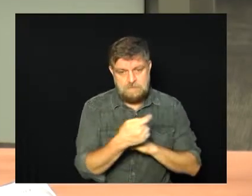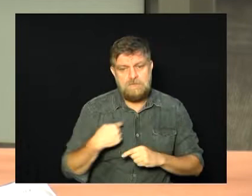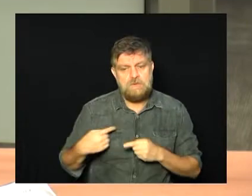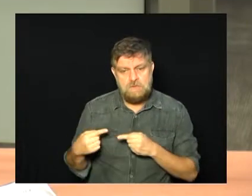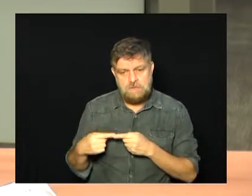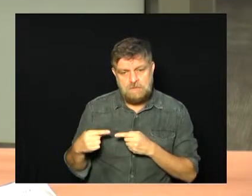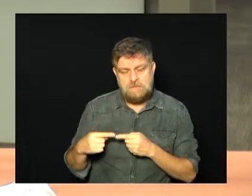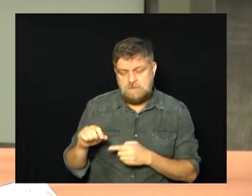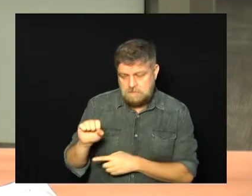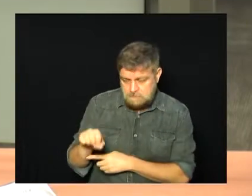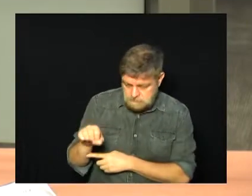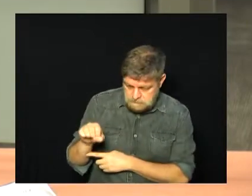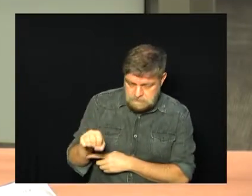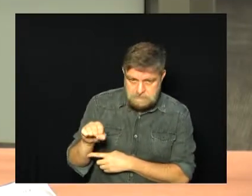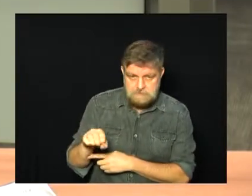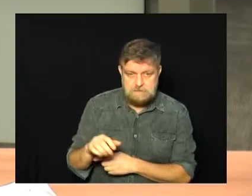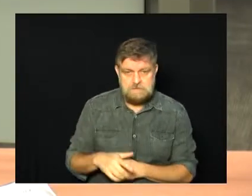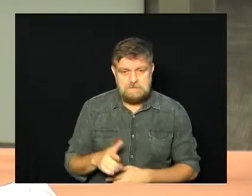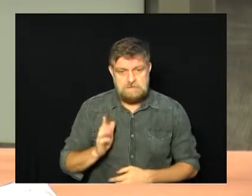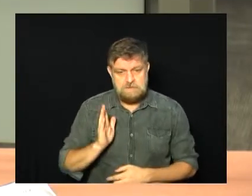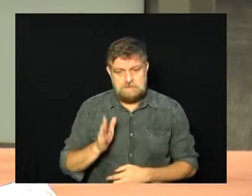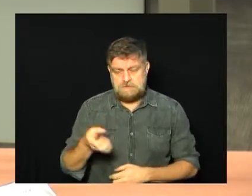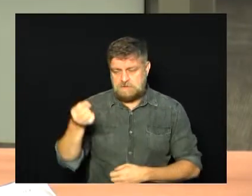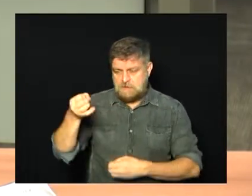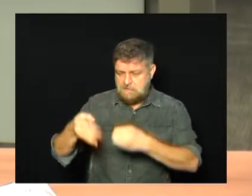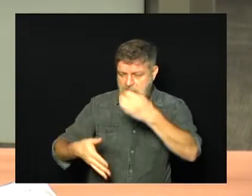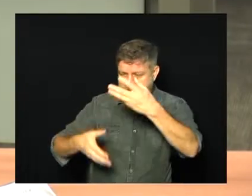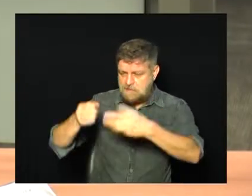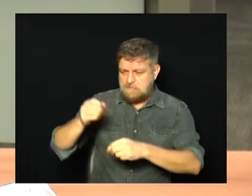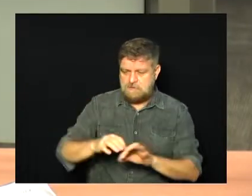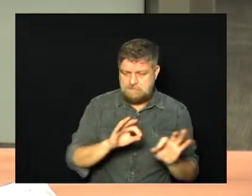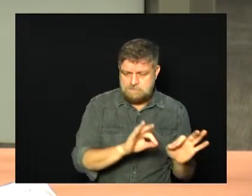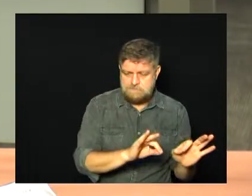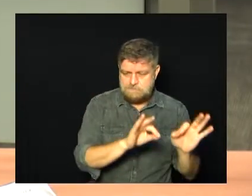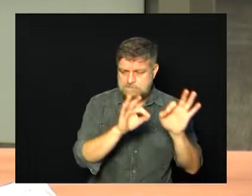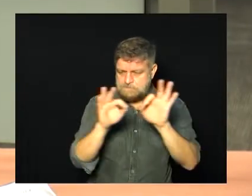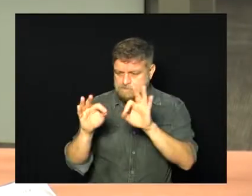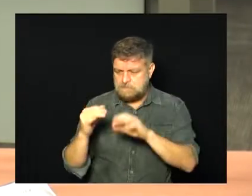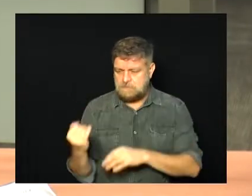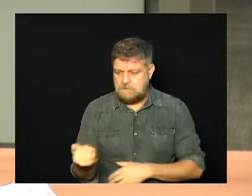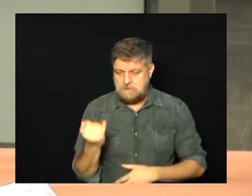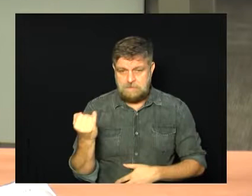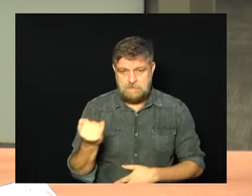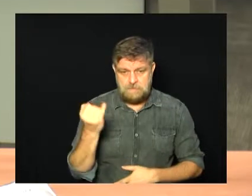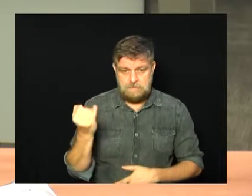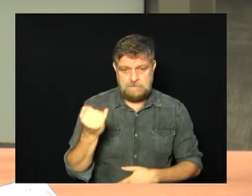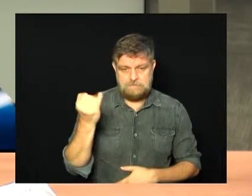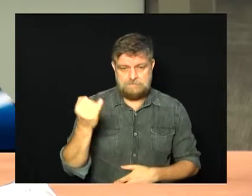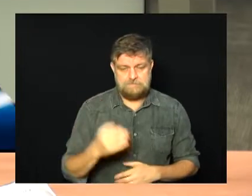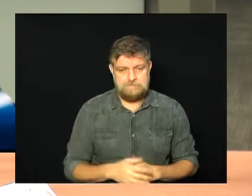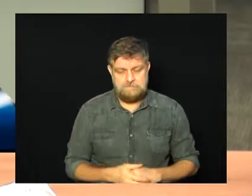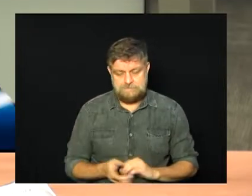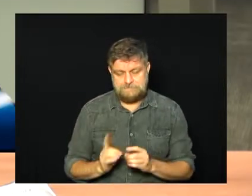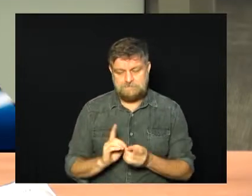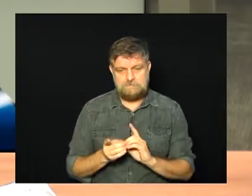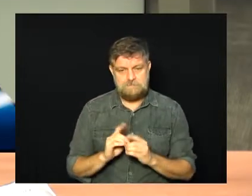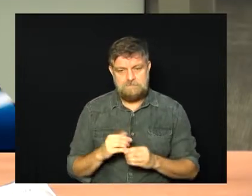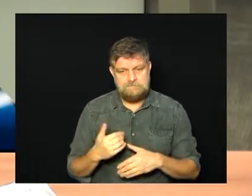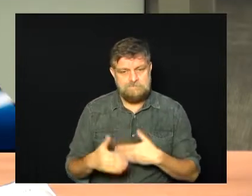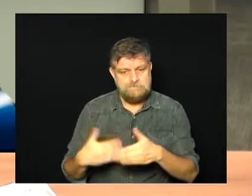por todos os motivos já explanados aqui. Muito importante para a gente dar esse dinamismo